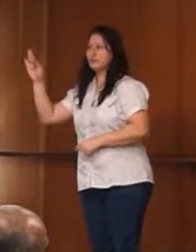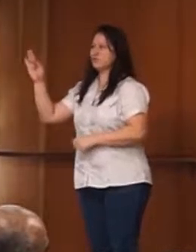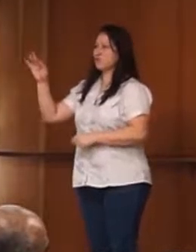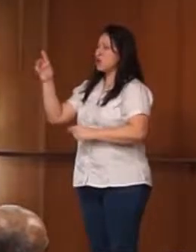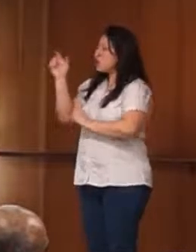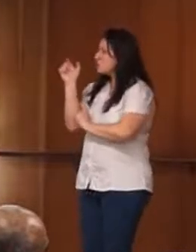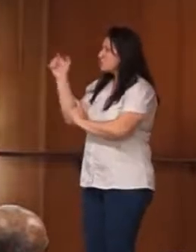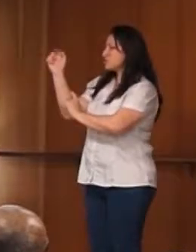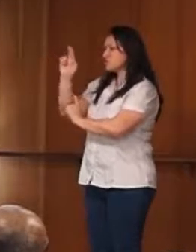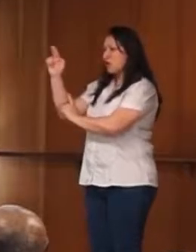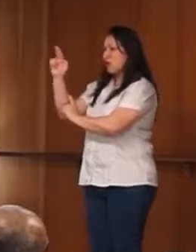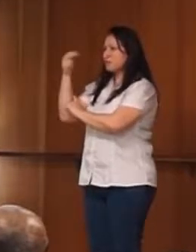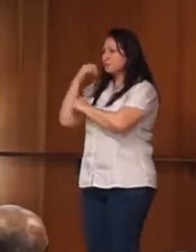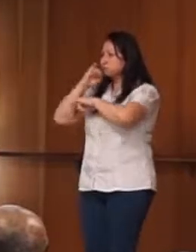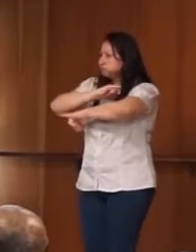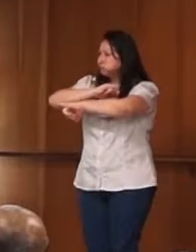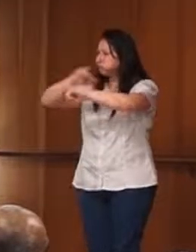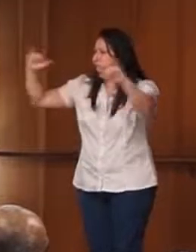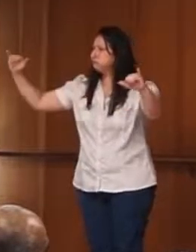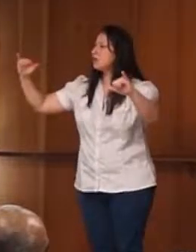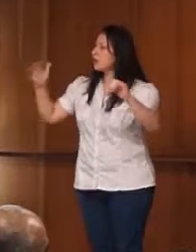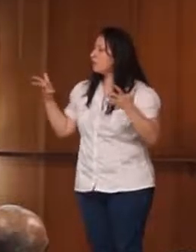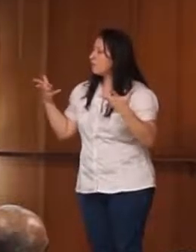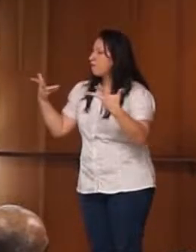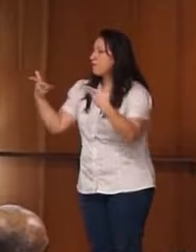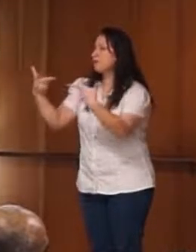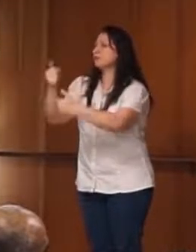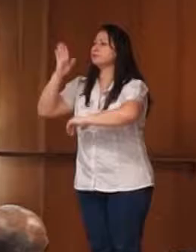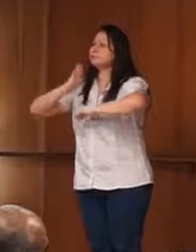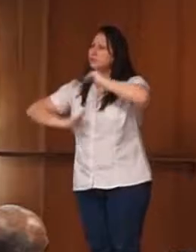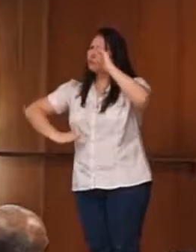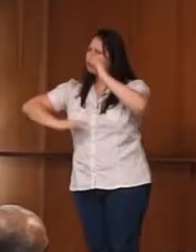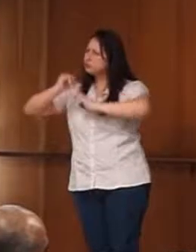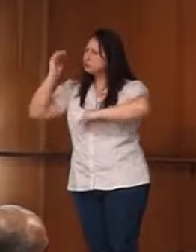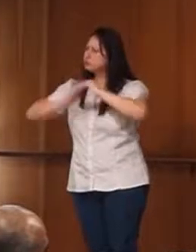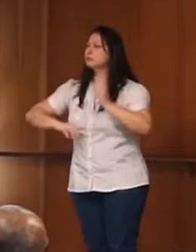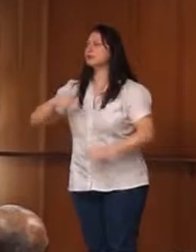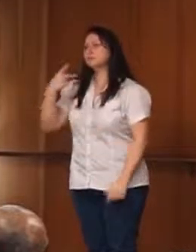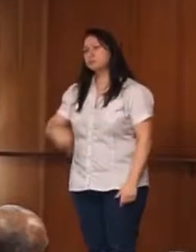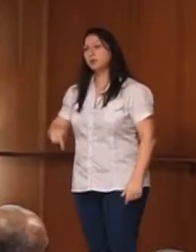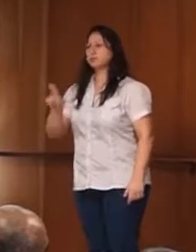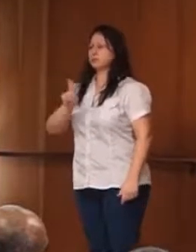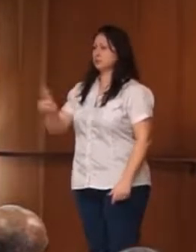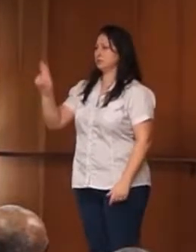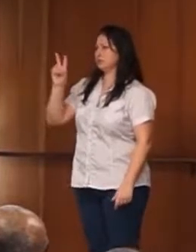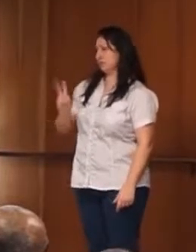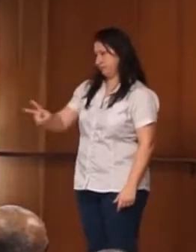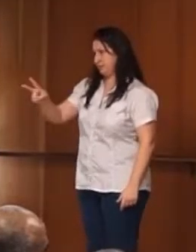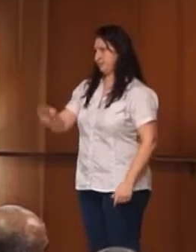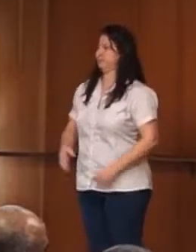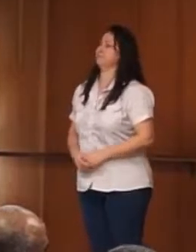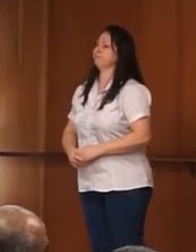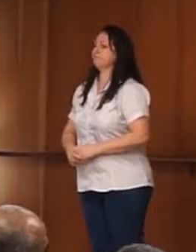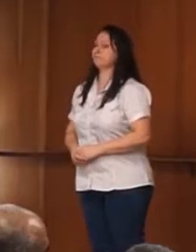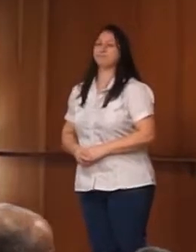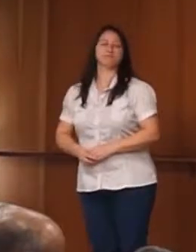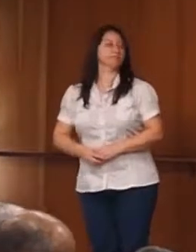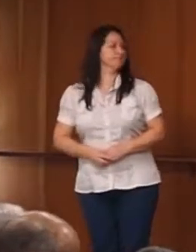a qualidade e a excelência que nós sempre pretendemos ter aqui. Muito obrigado.